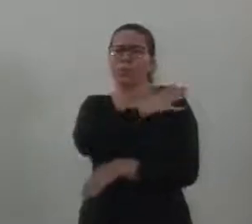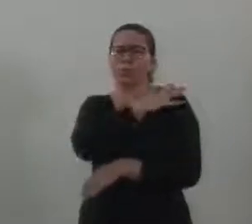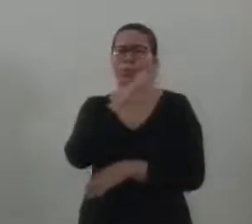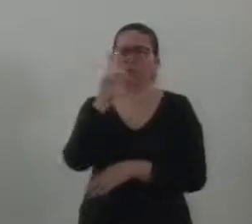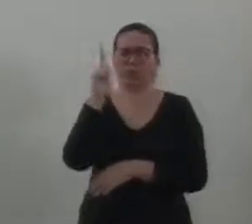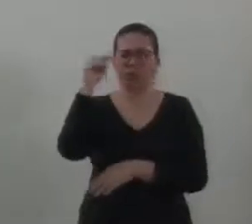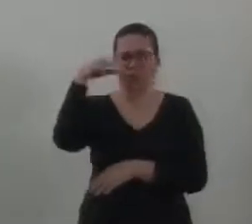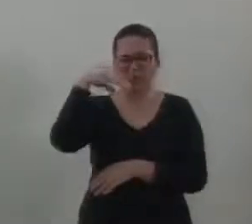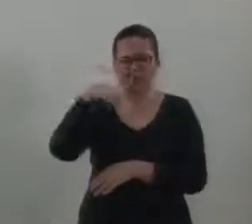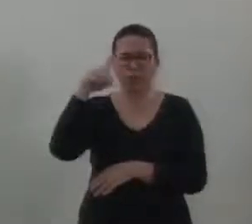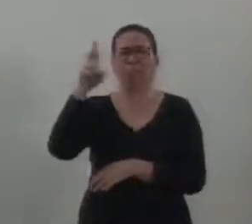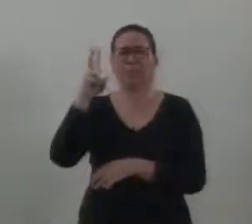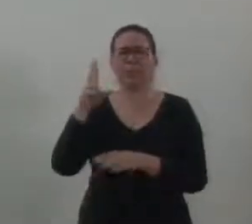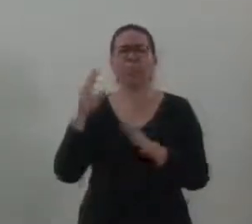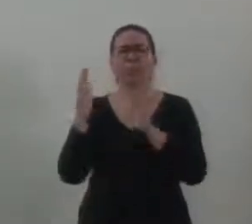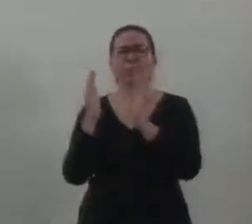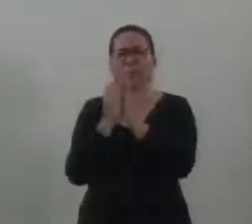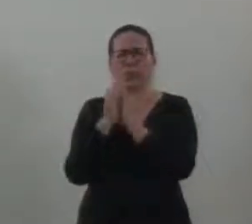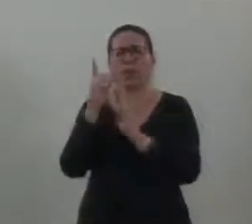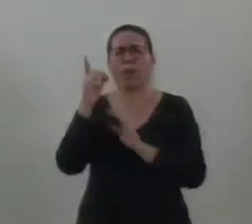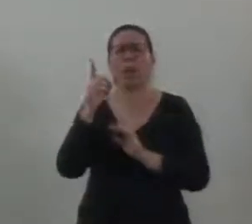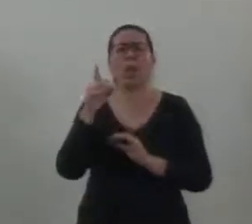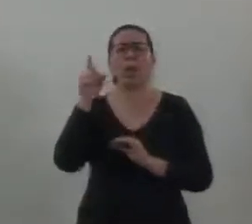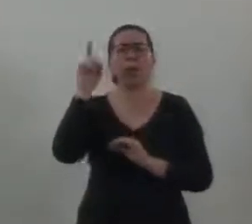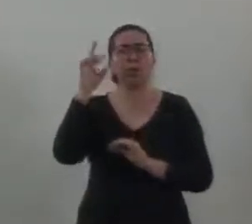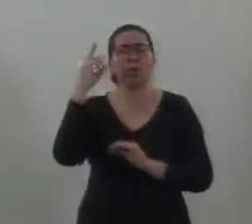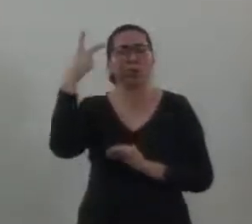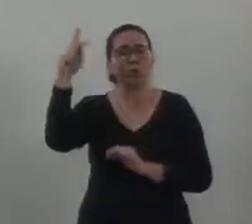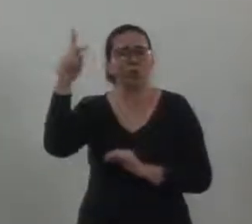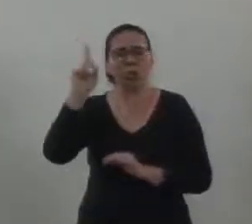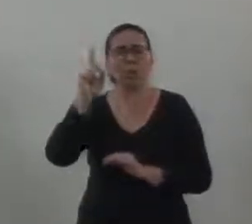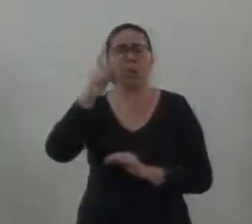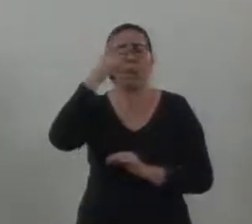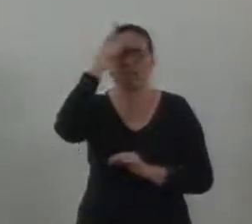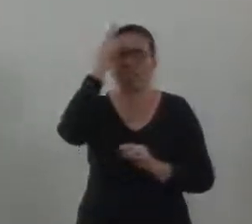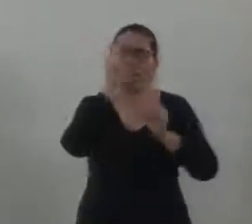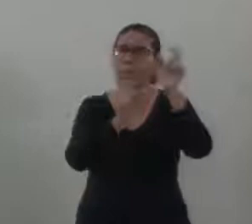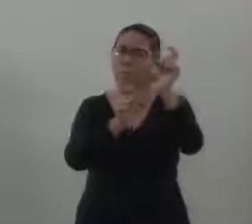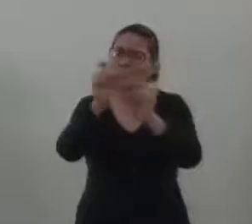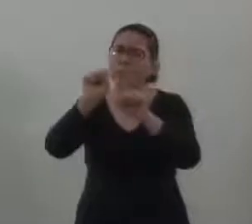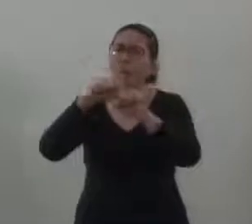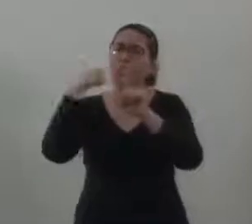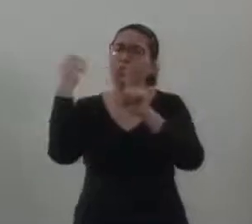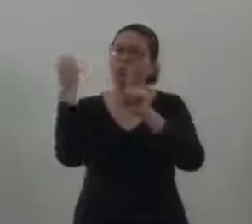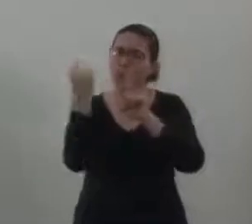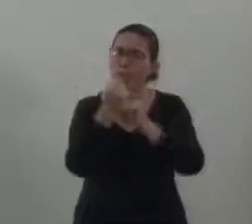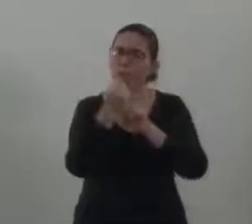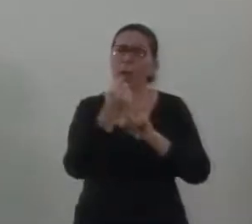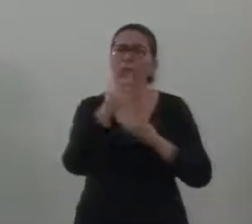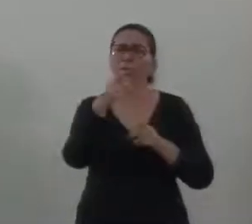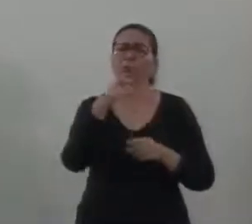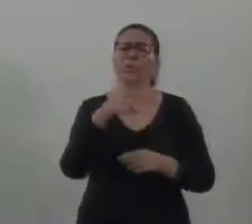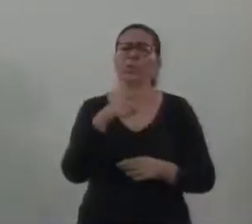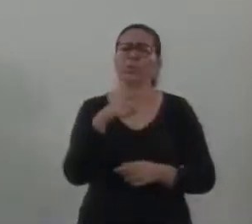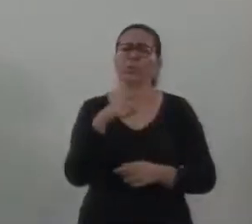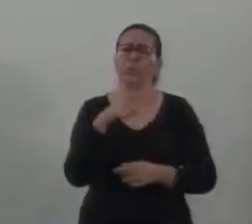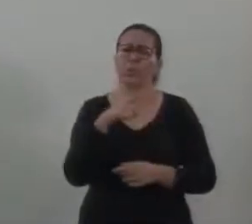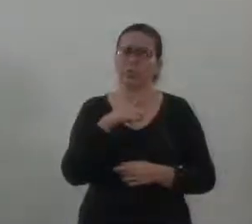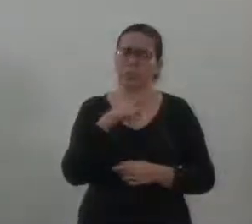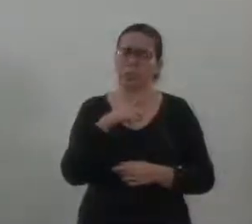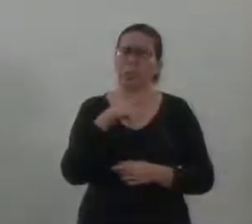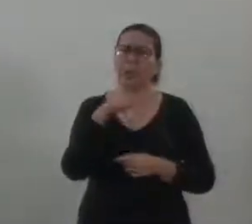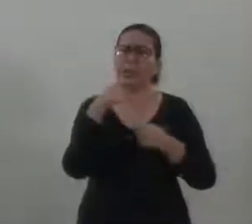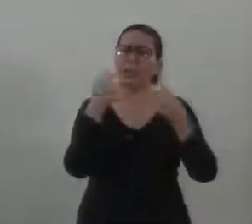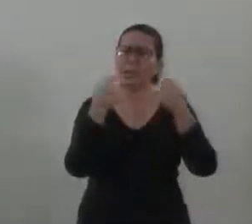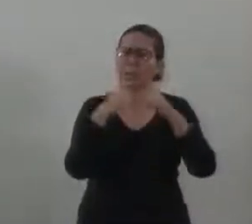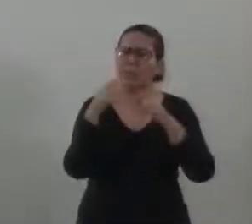me atendido, mas é um trabalho que não é só do poder público, é um trabalho também da sociedade. Então, se alguém tiver ainda, né,